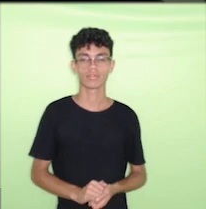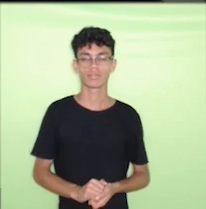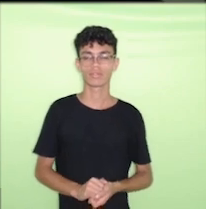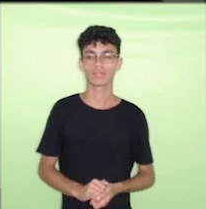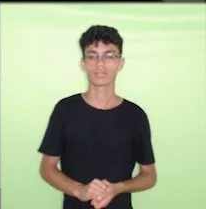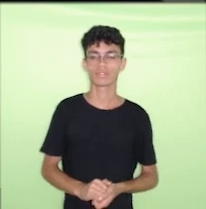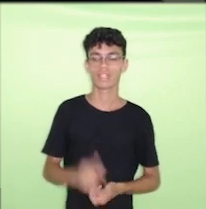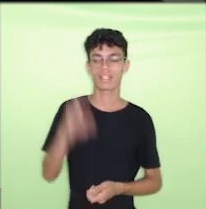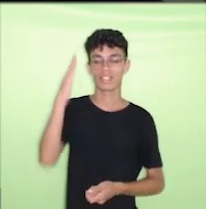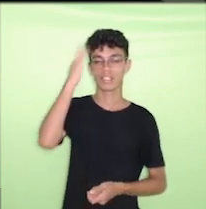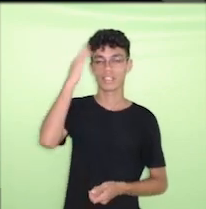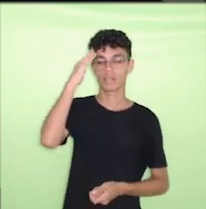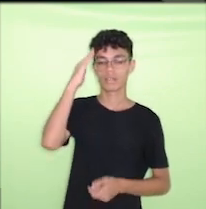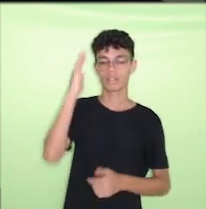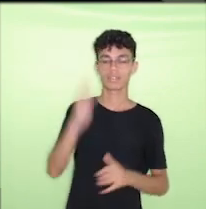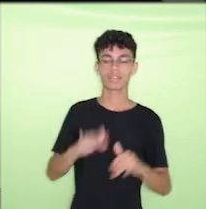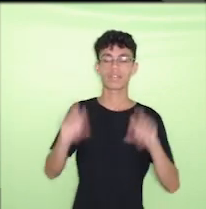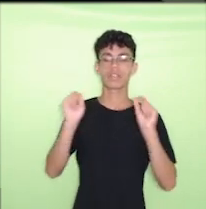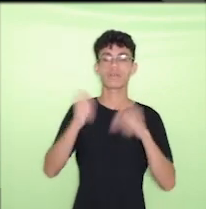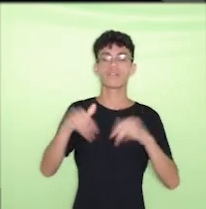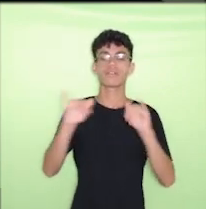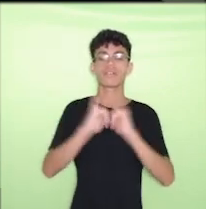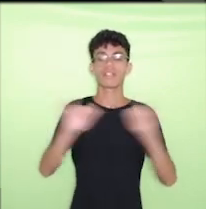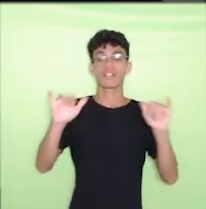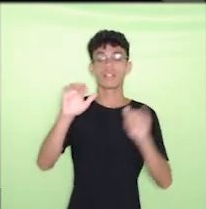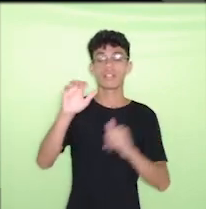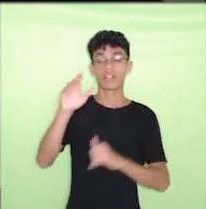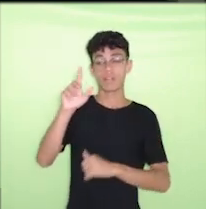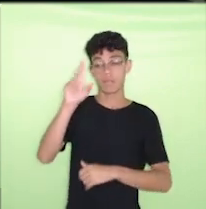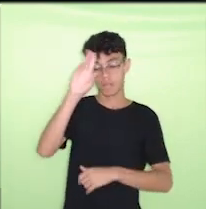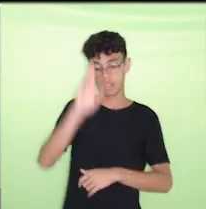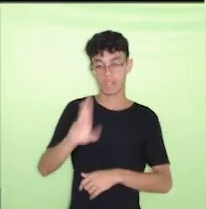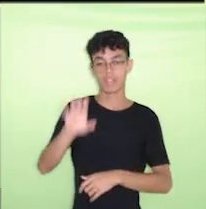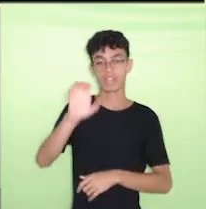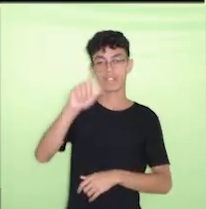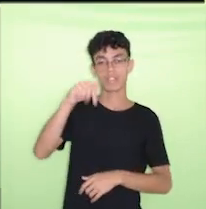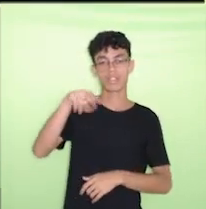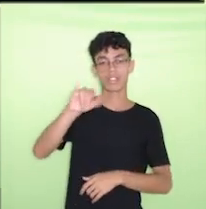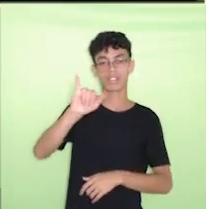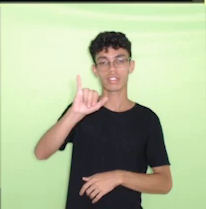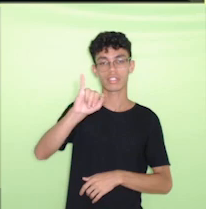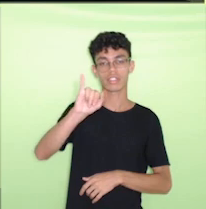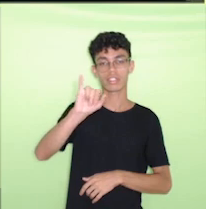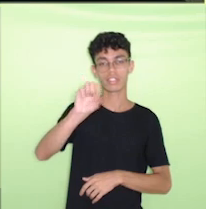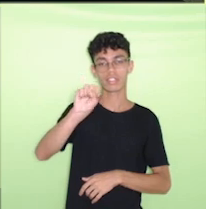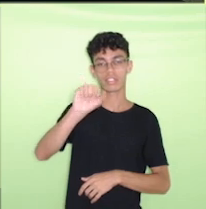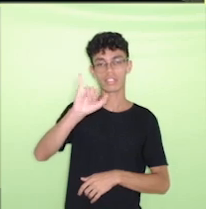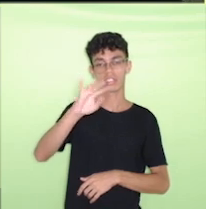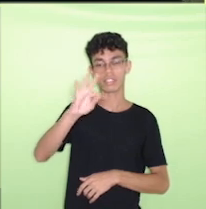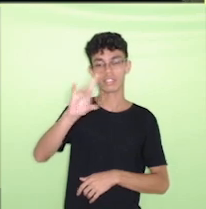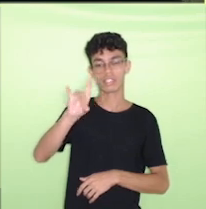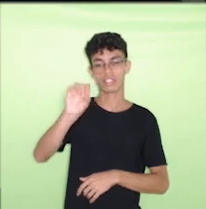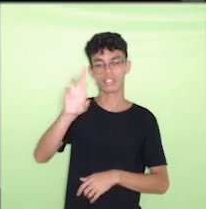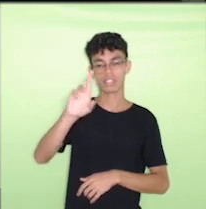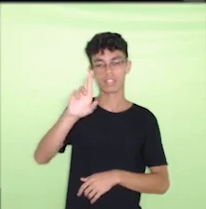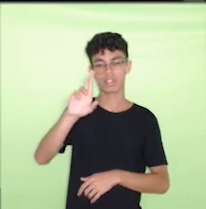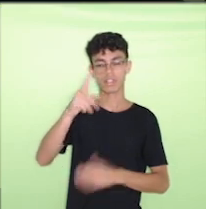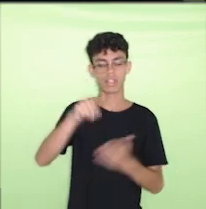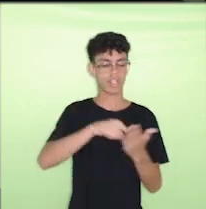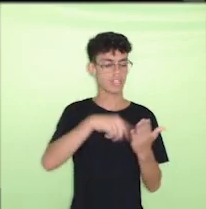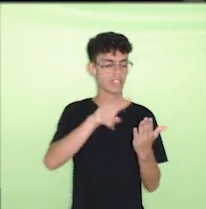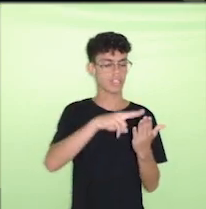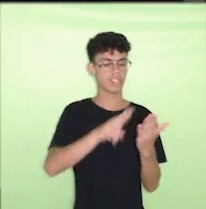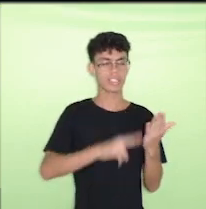Sabe o que ela foi capaz de dizer ao senhor inquisidor? Nós temos relatórios. Não, mas isso não constou